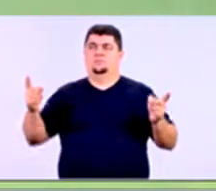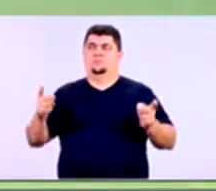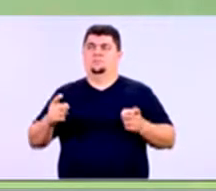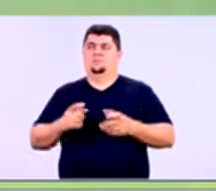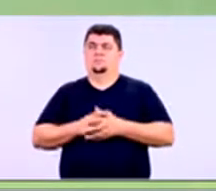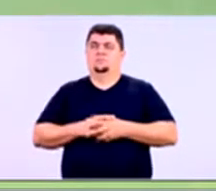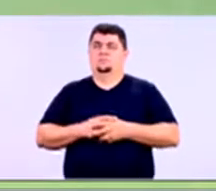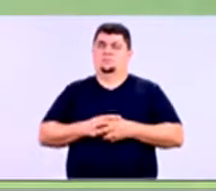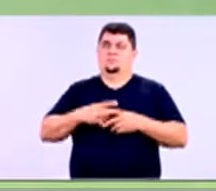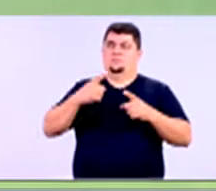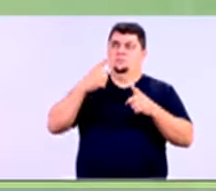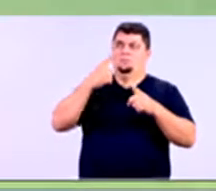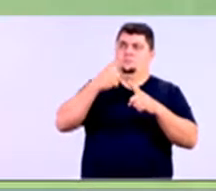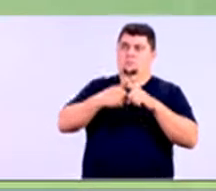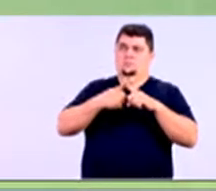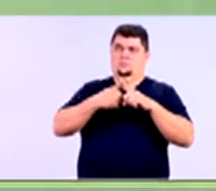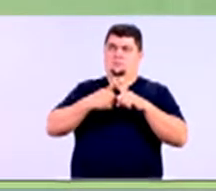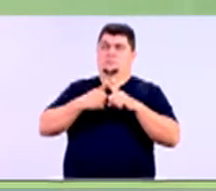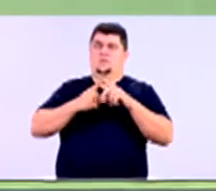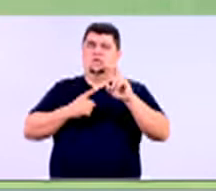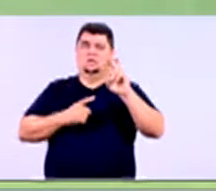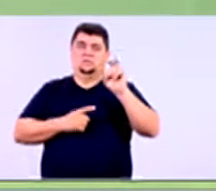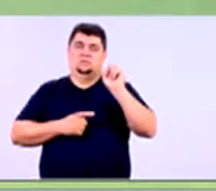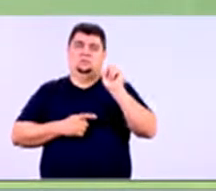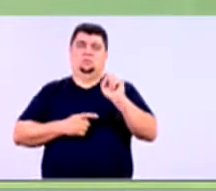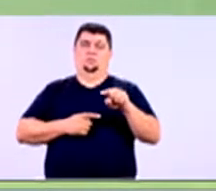Vou multiplicar pelos 5.000